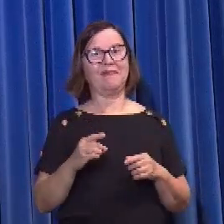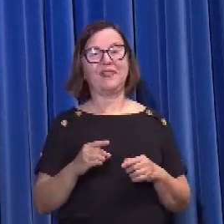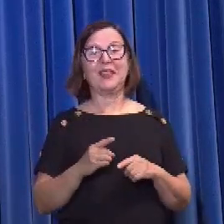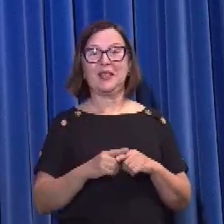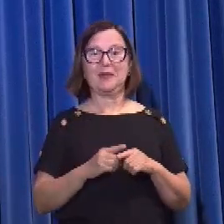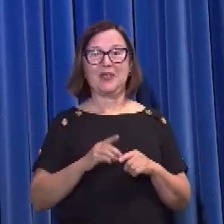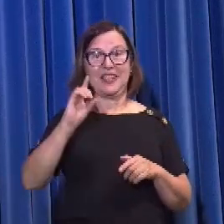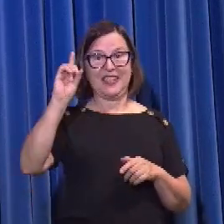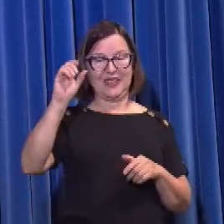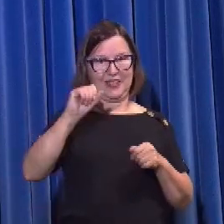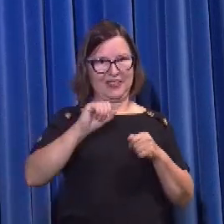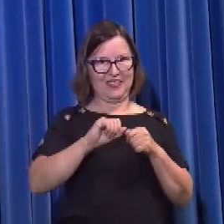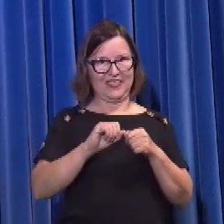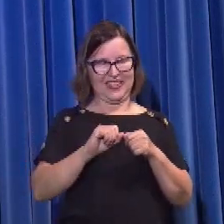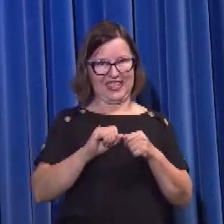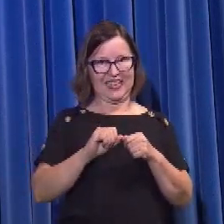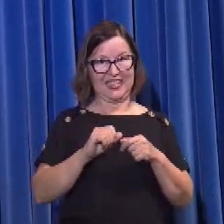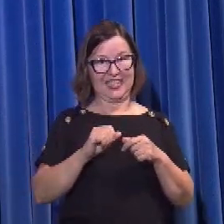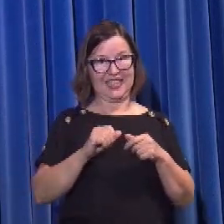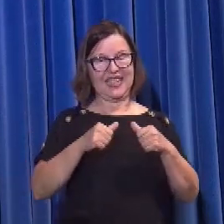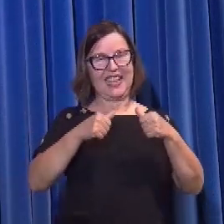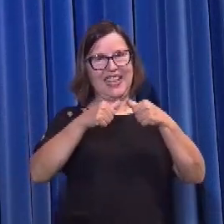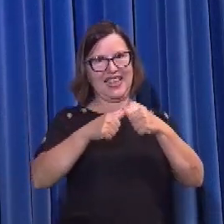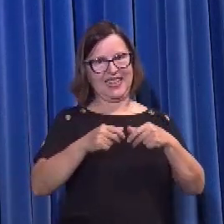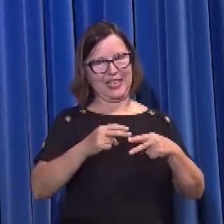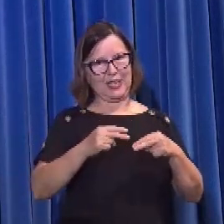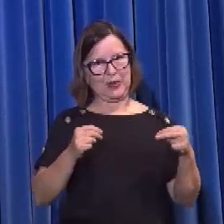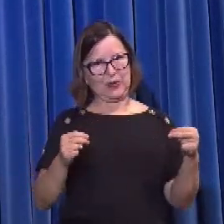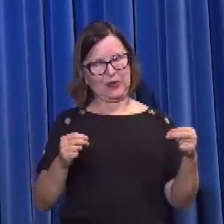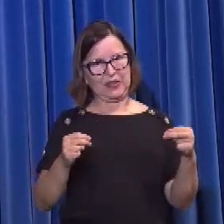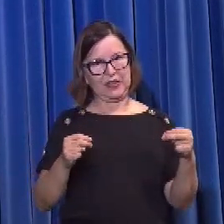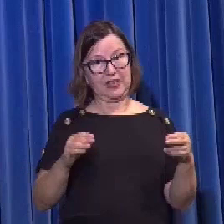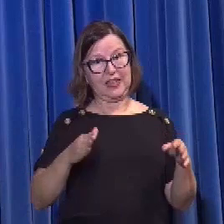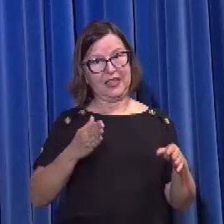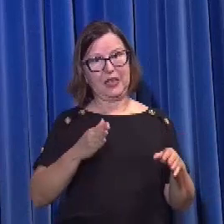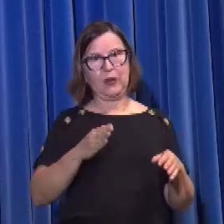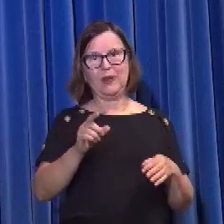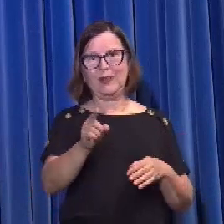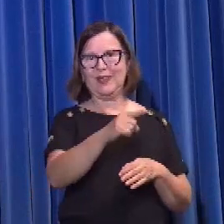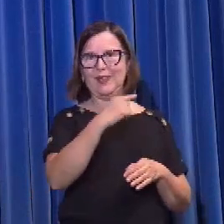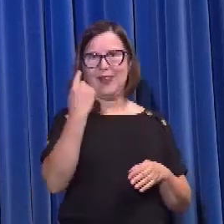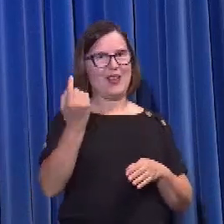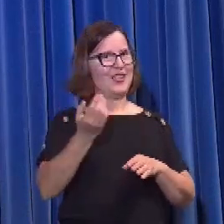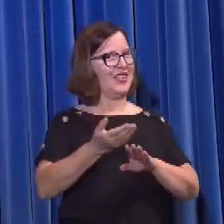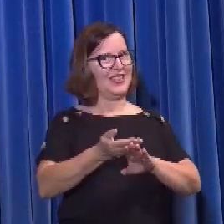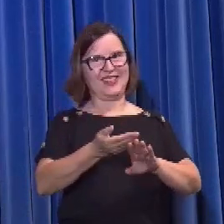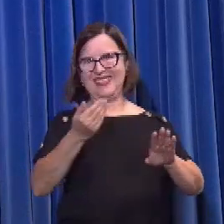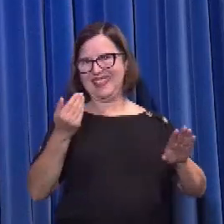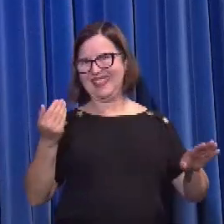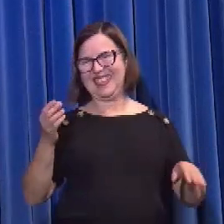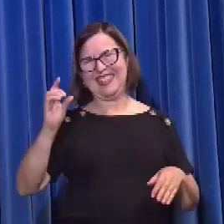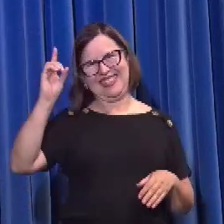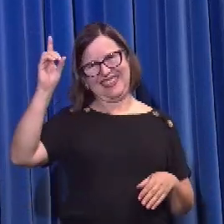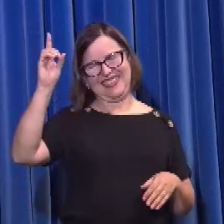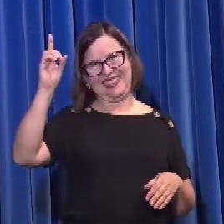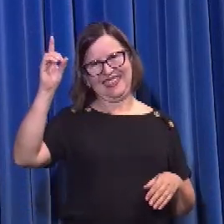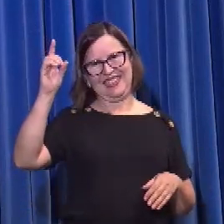modo, nós, de nossa parte, não nos desviaremos dele. Você não precisa se